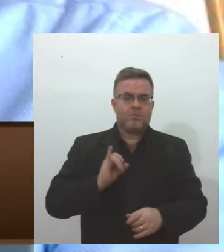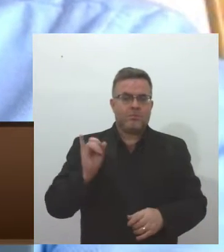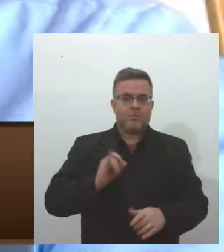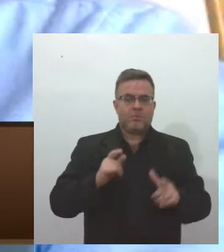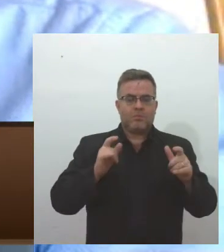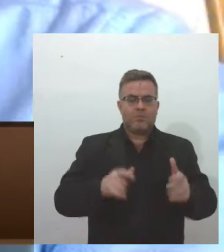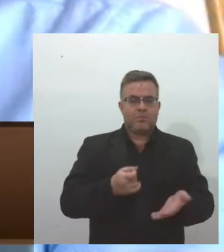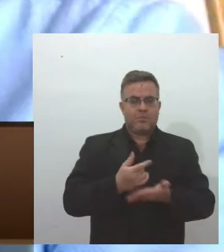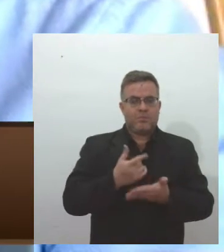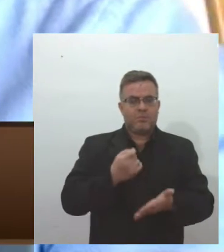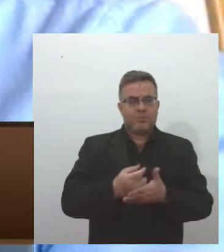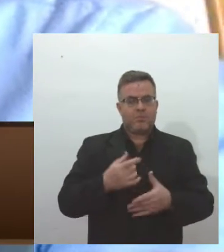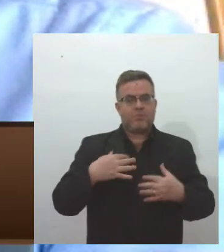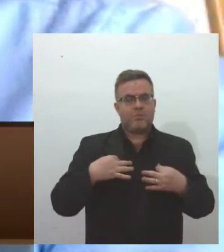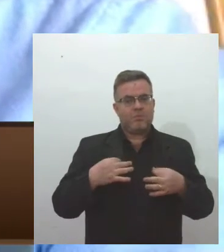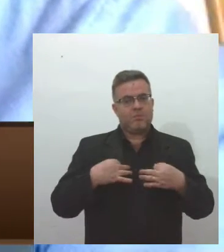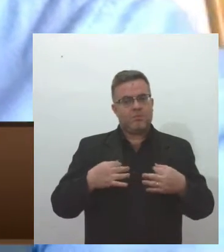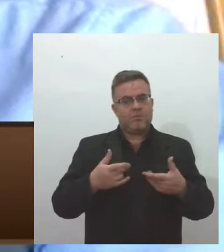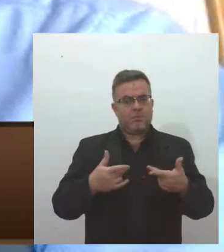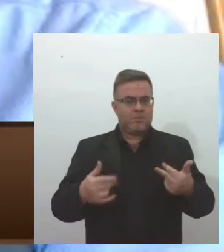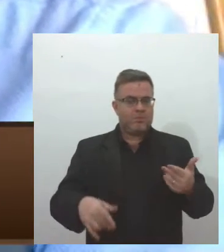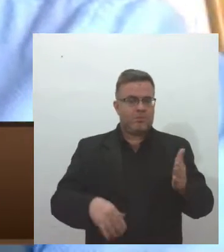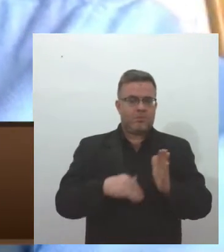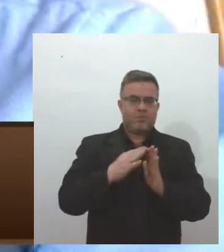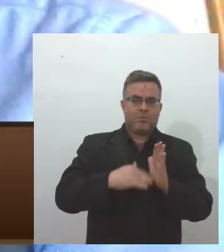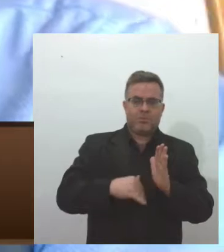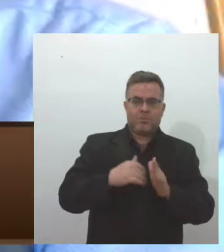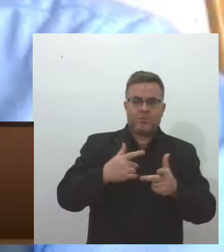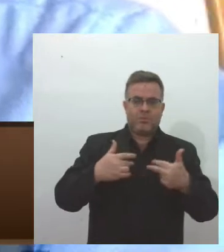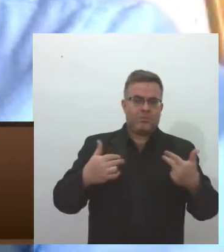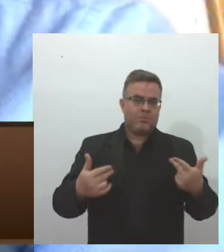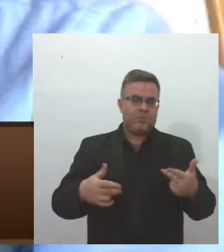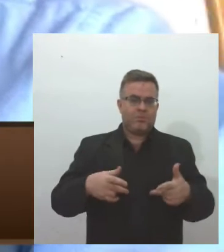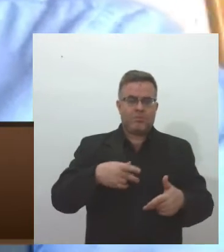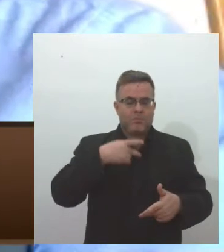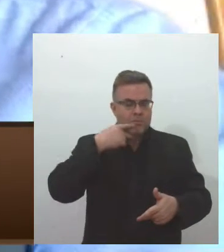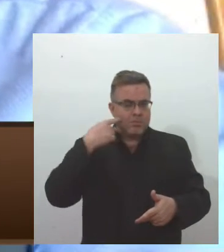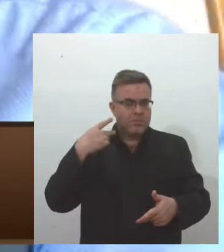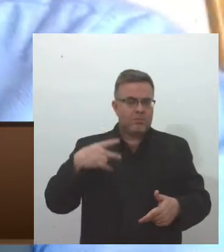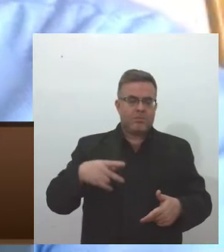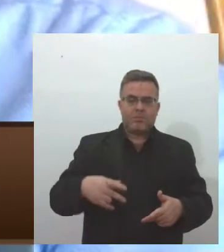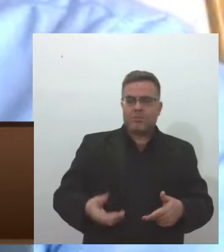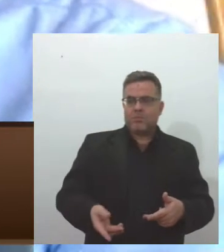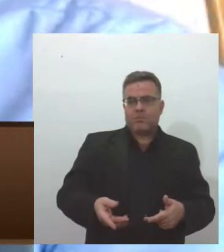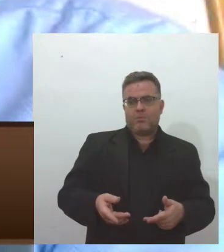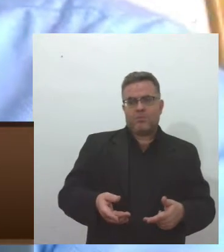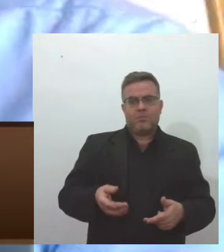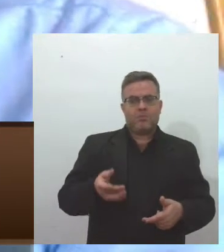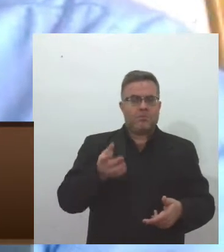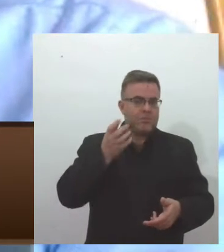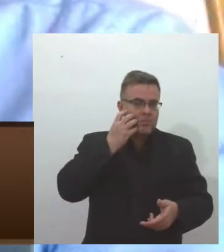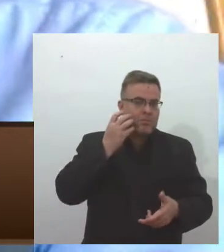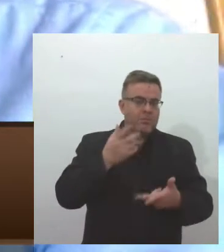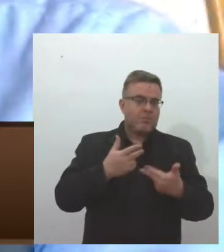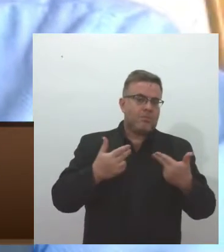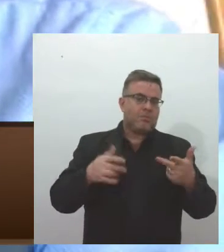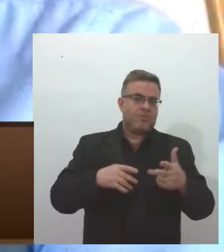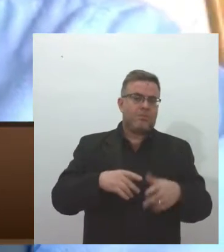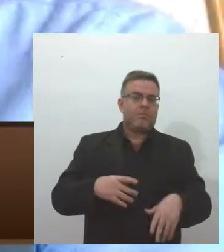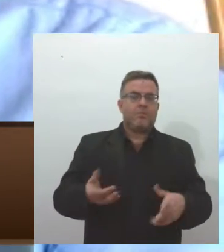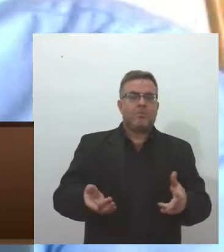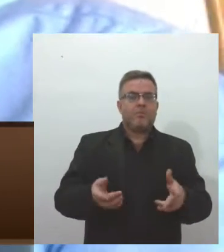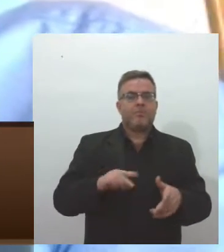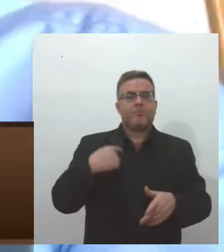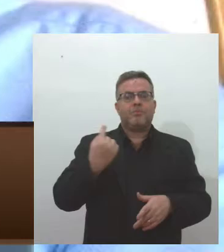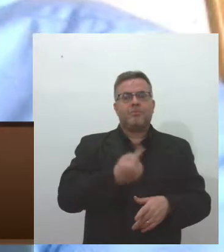de fabricação de roupas, de jeans, de lingeries, de biquínis, moda praia. Enfim, nós vamos trabalhar essa